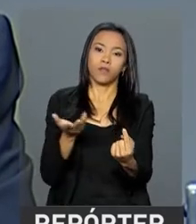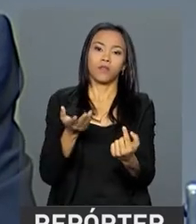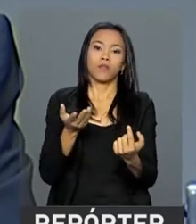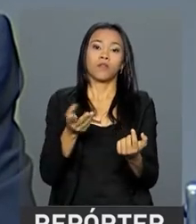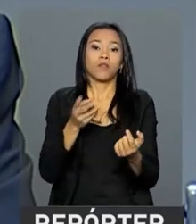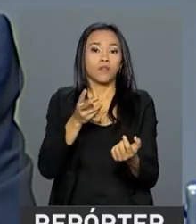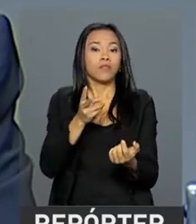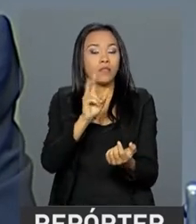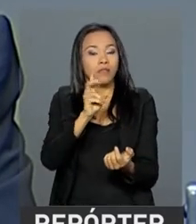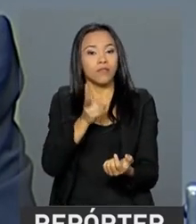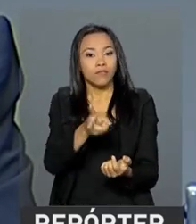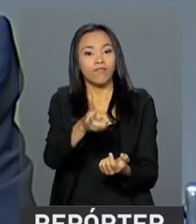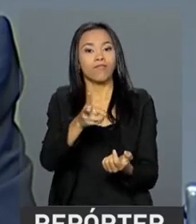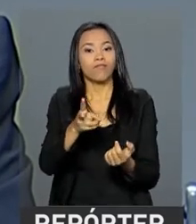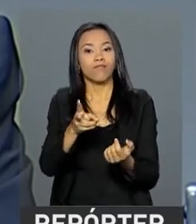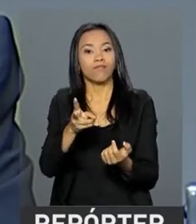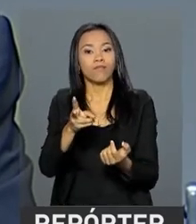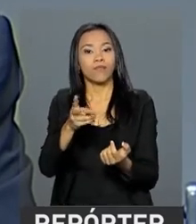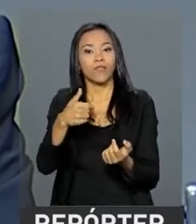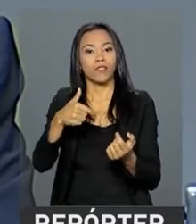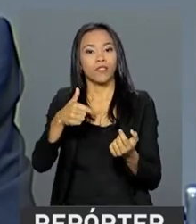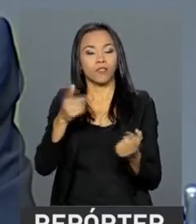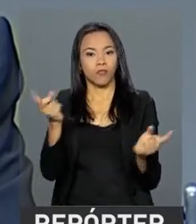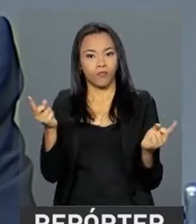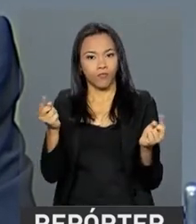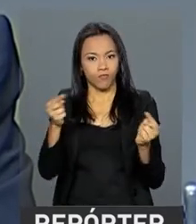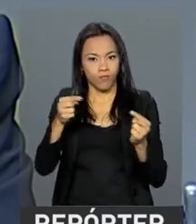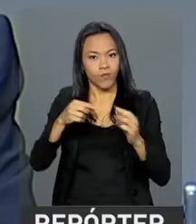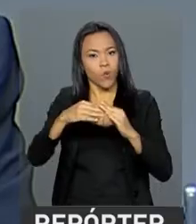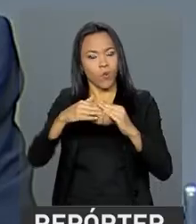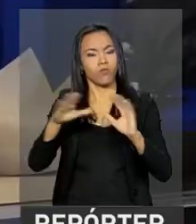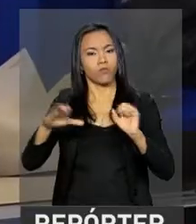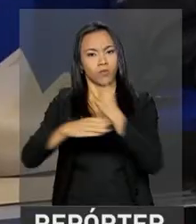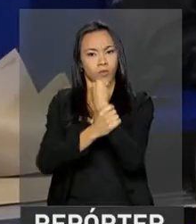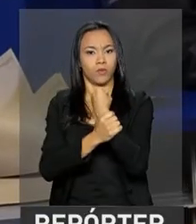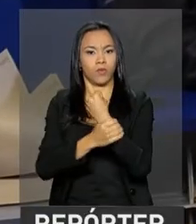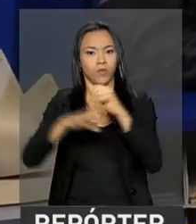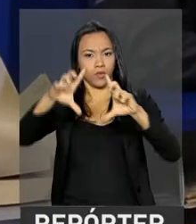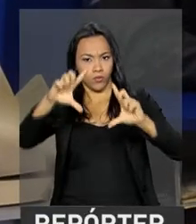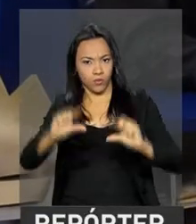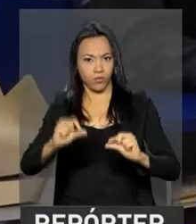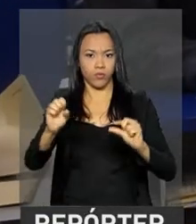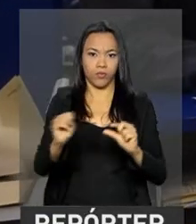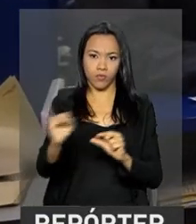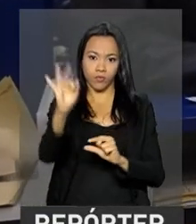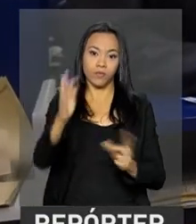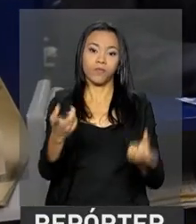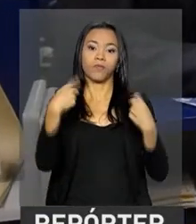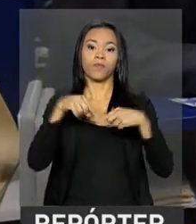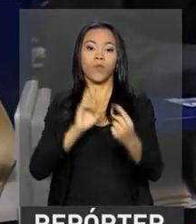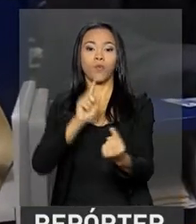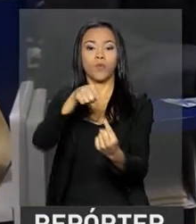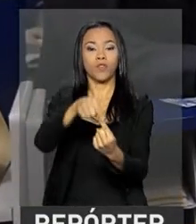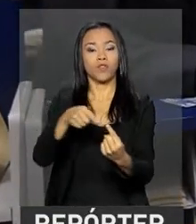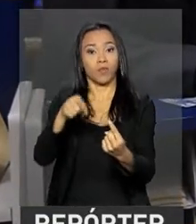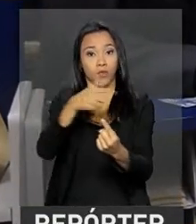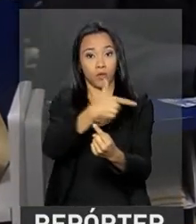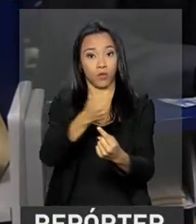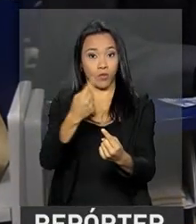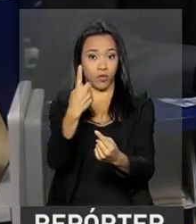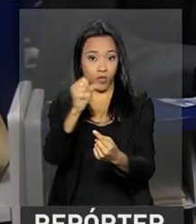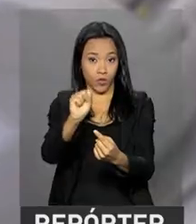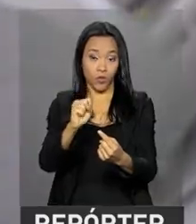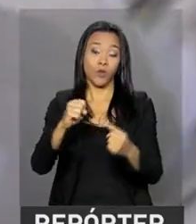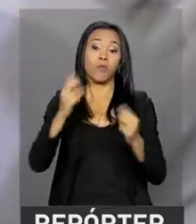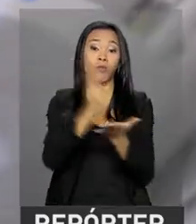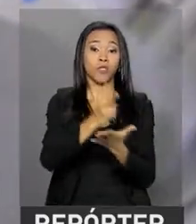convergindo para patamares consolidados a meta para 2018 foi mantida em 4 6 por cento